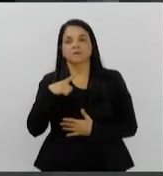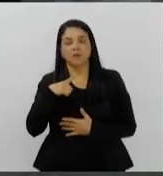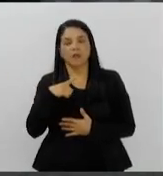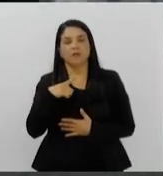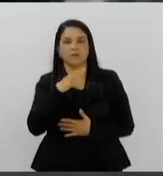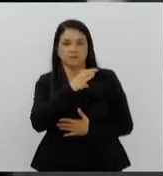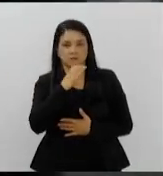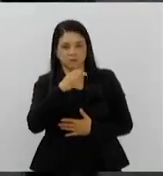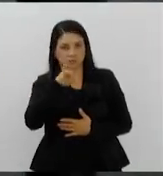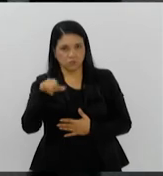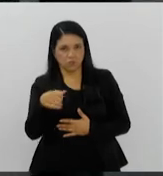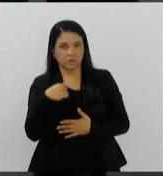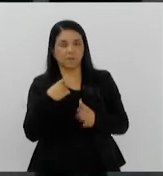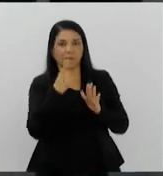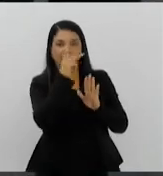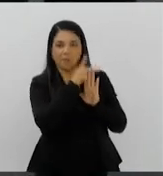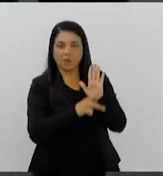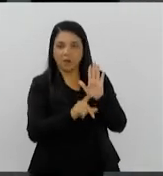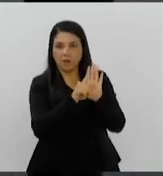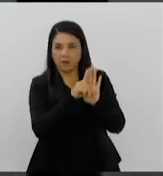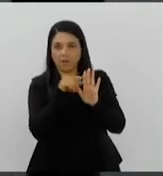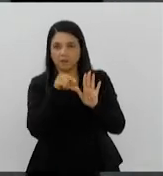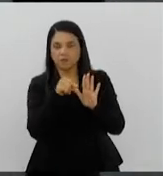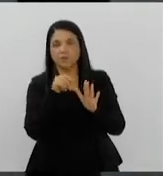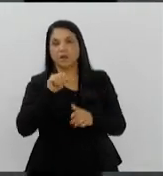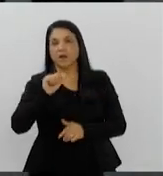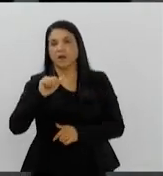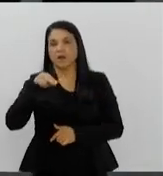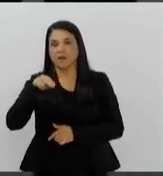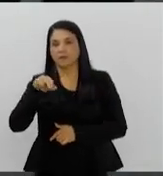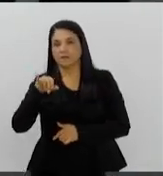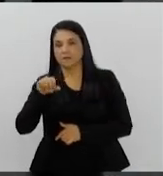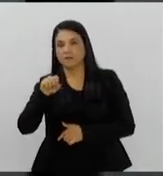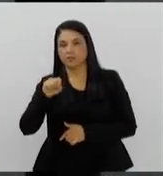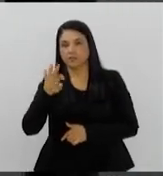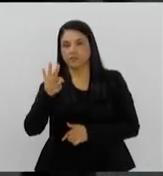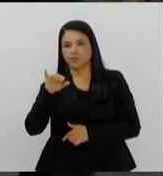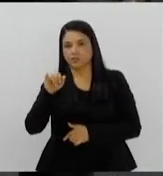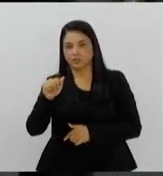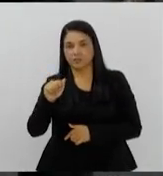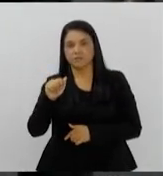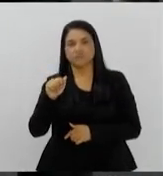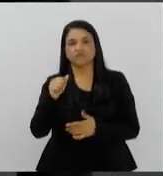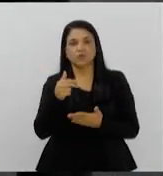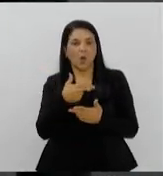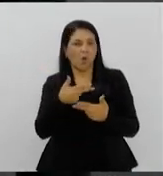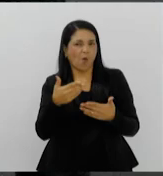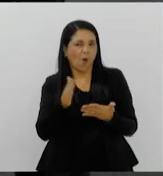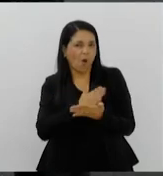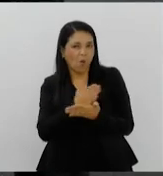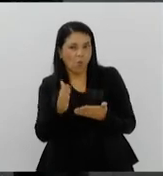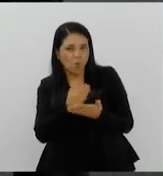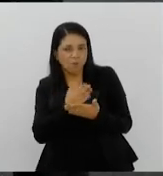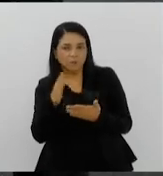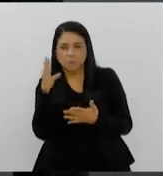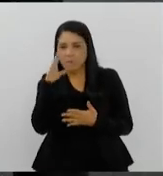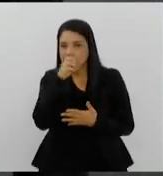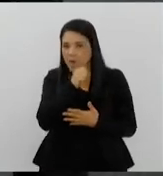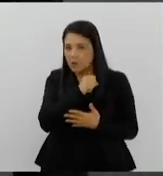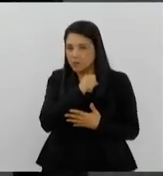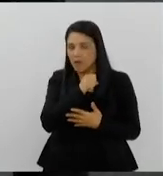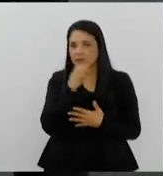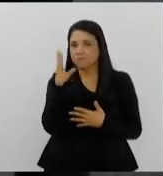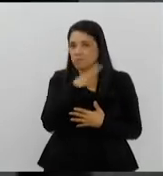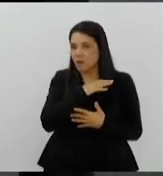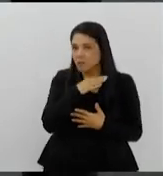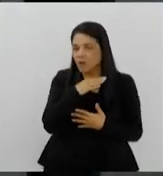lei que versa sobre anistia de algumas maldades que estão sendo tramadas no âmbito da